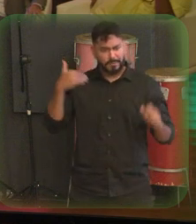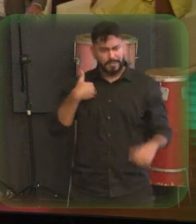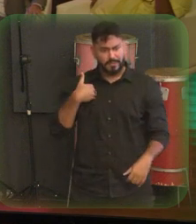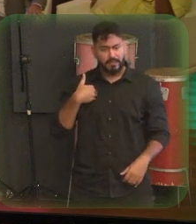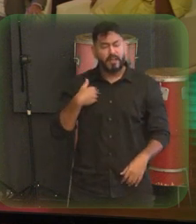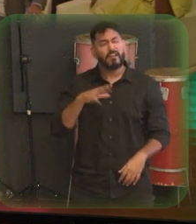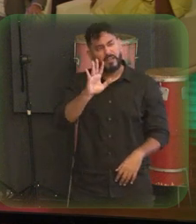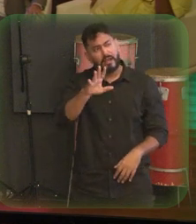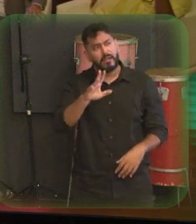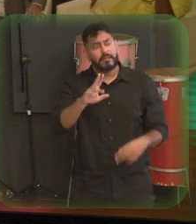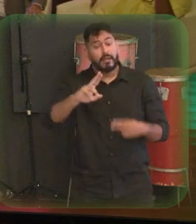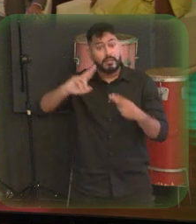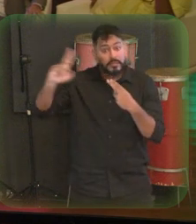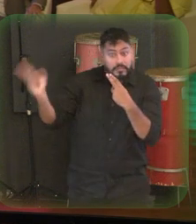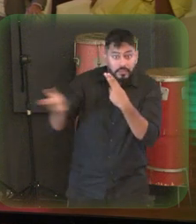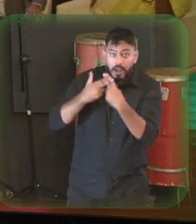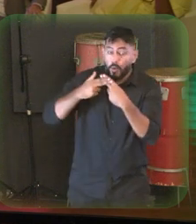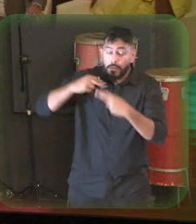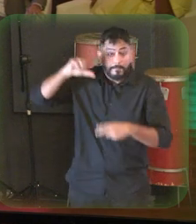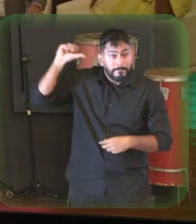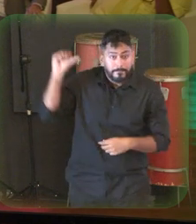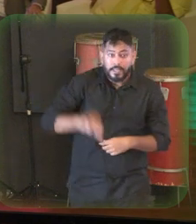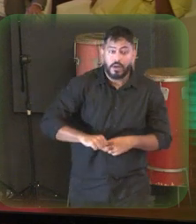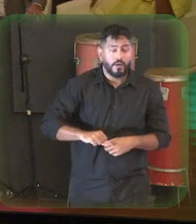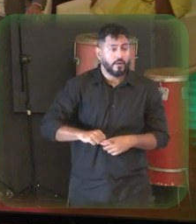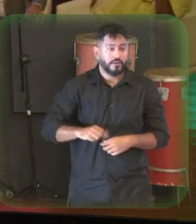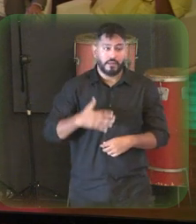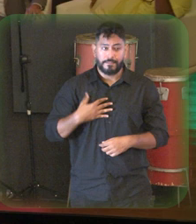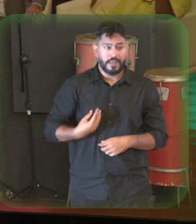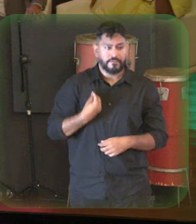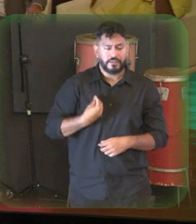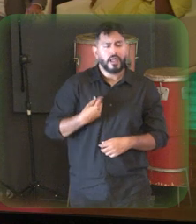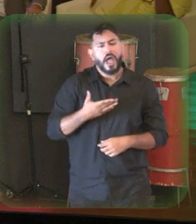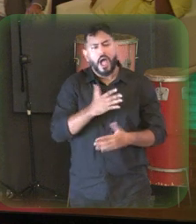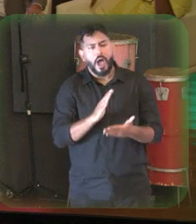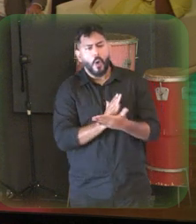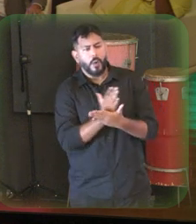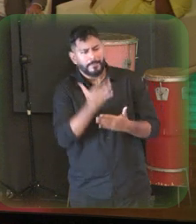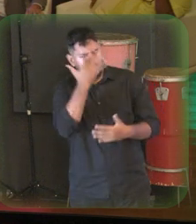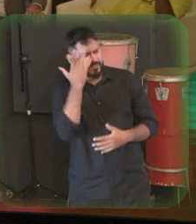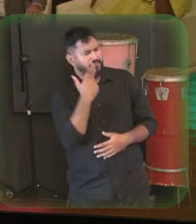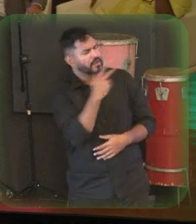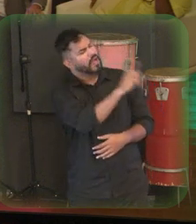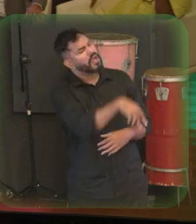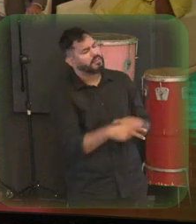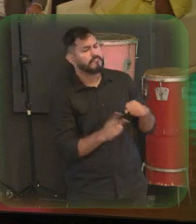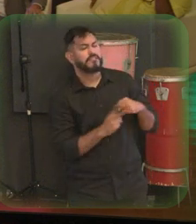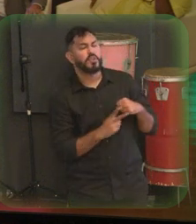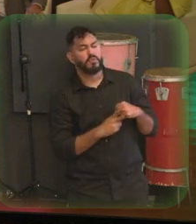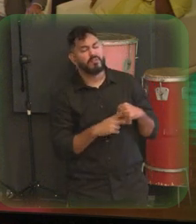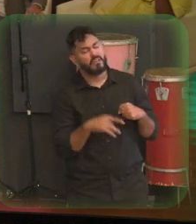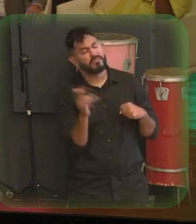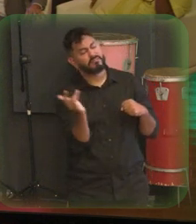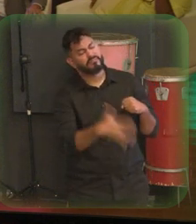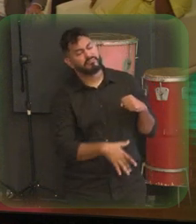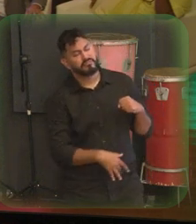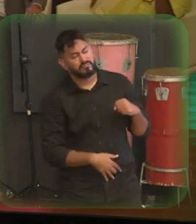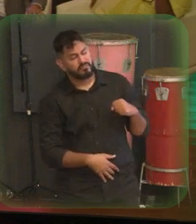da minha vida, na maior perda que eu tive na minha vida, tem gente que tem coragem de dizer assim, lá vai essa viúva de novo.